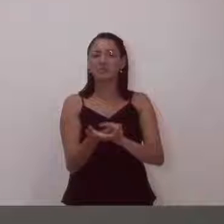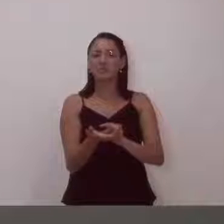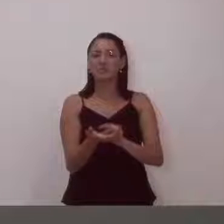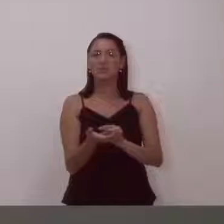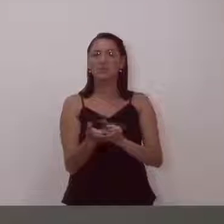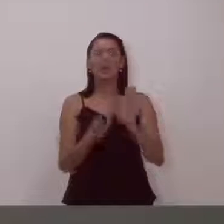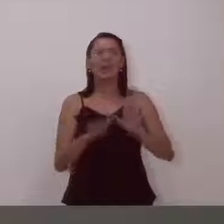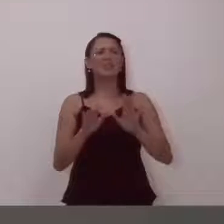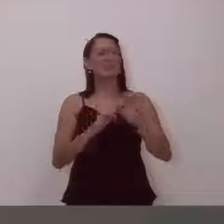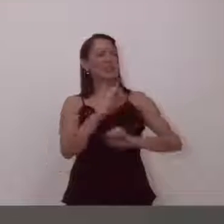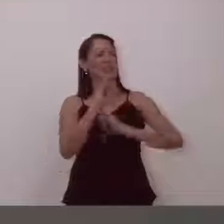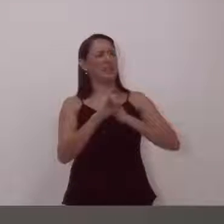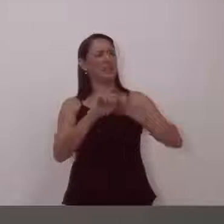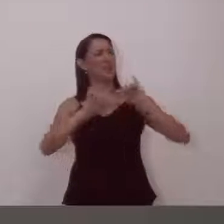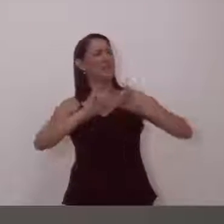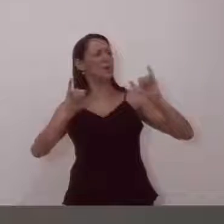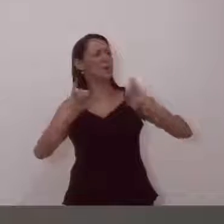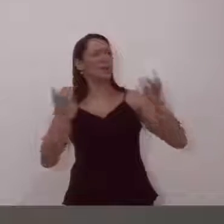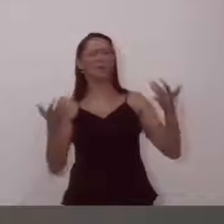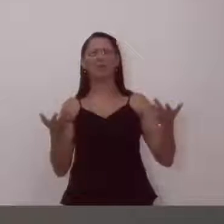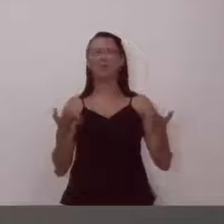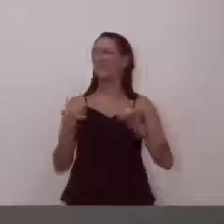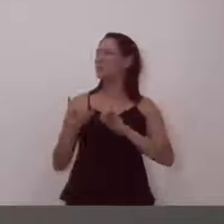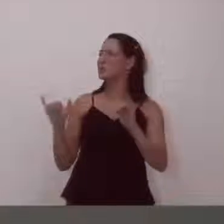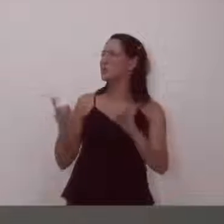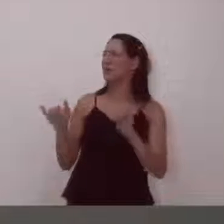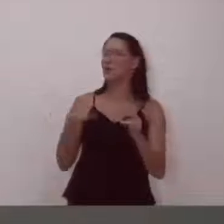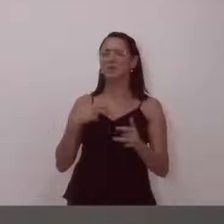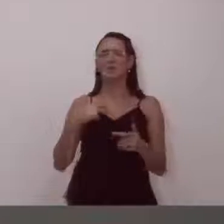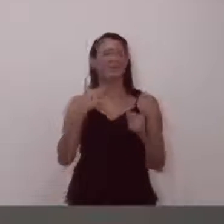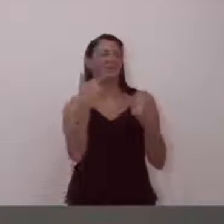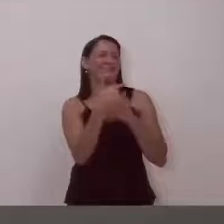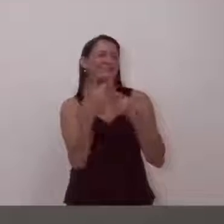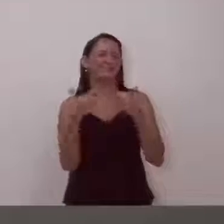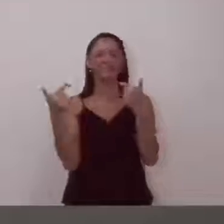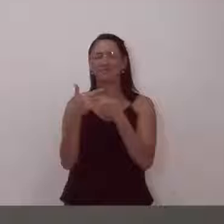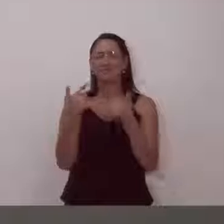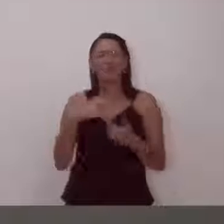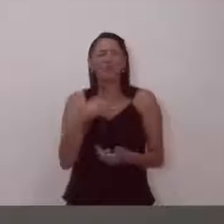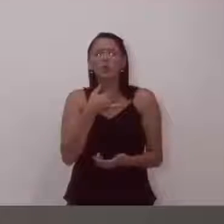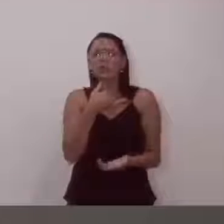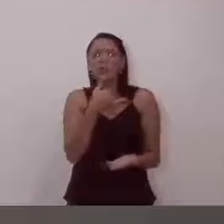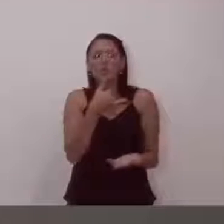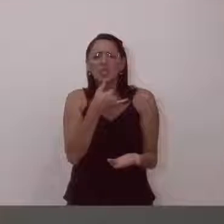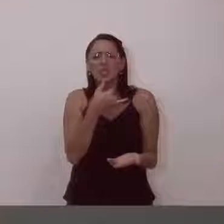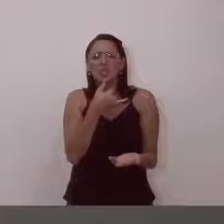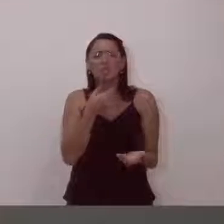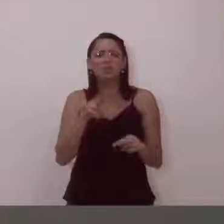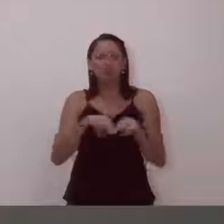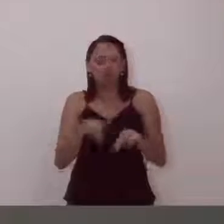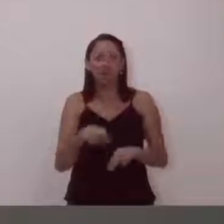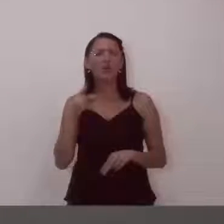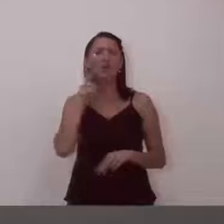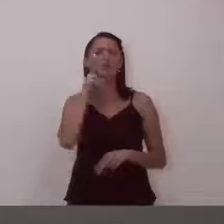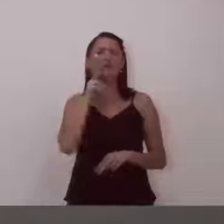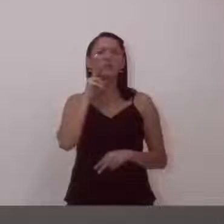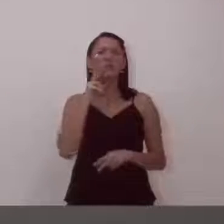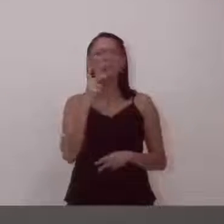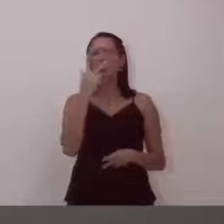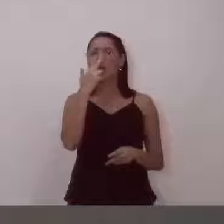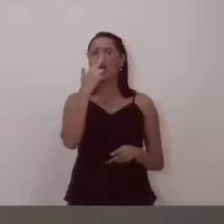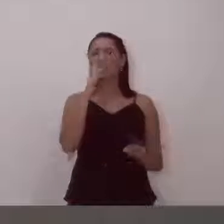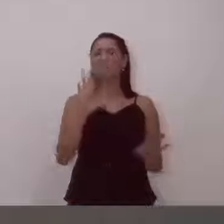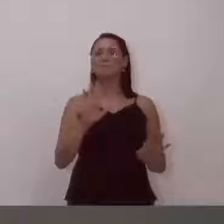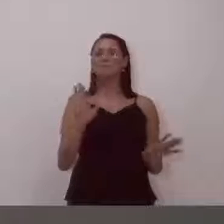uma propaganda na internet, e aí as pessoas do lado ficam zombando, eu fico triste pela cidade. Triste pela cidade porque parece que está vivendo